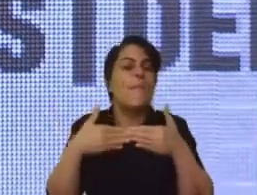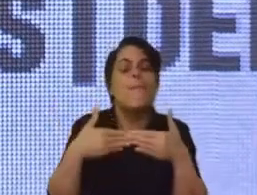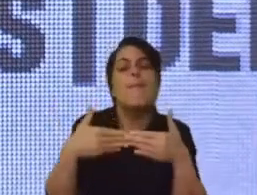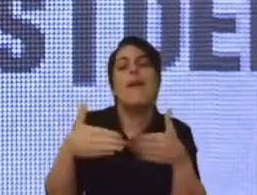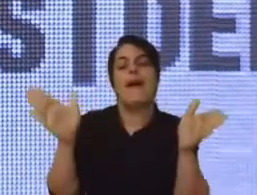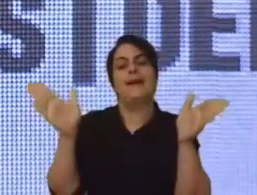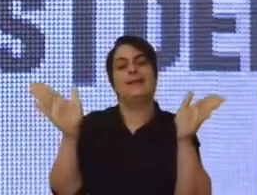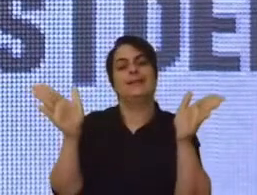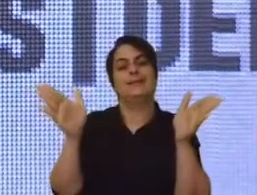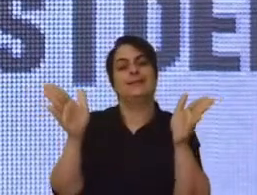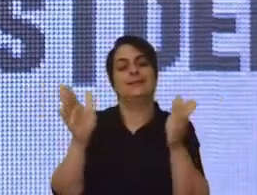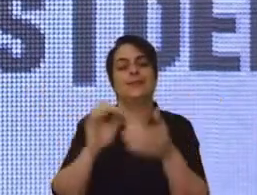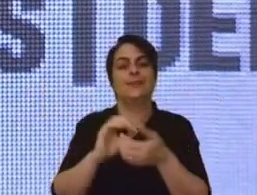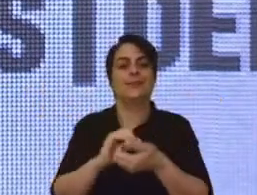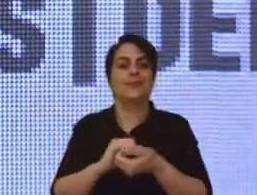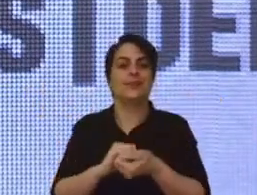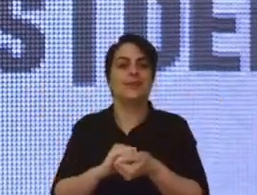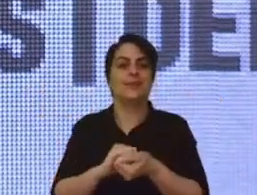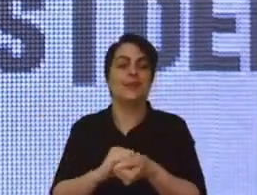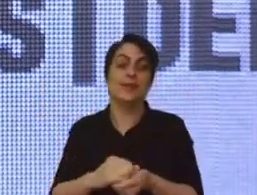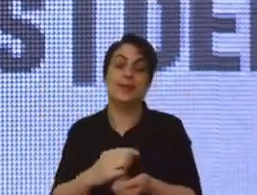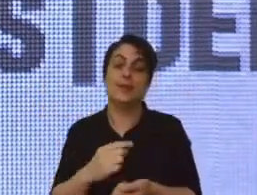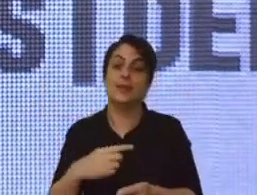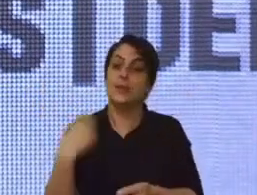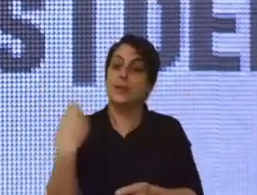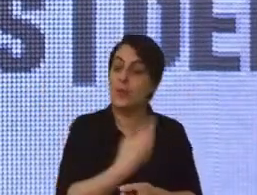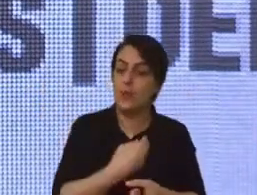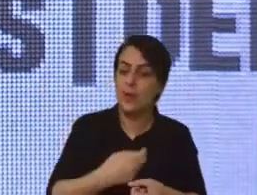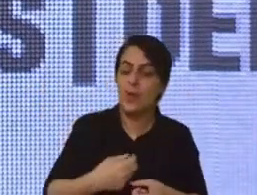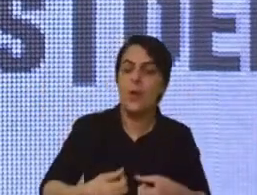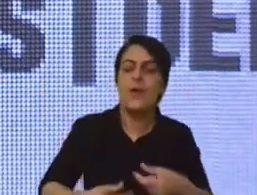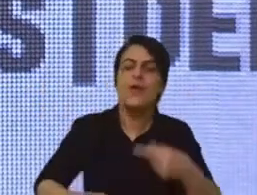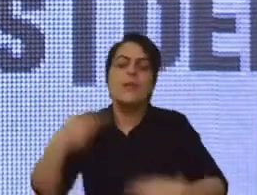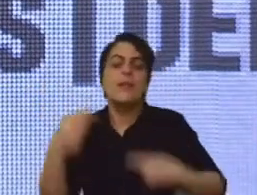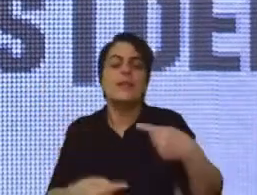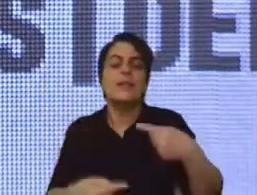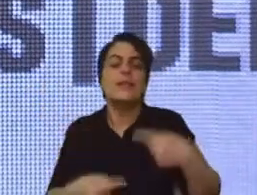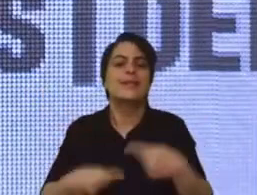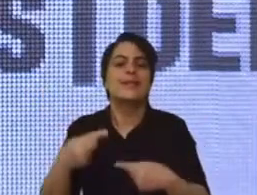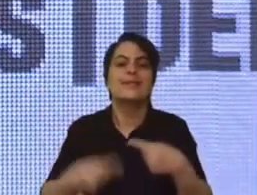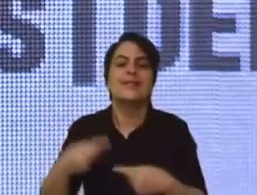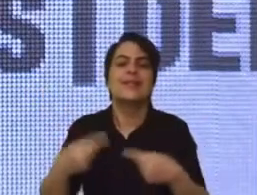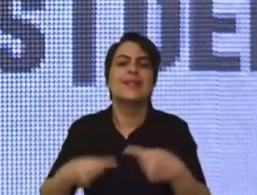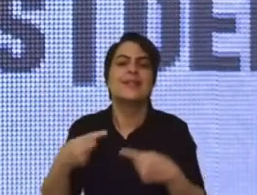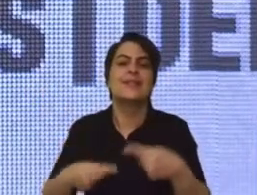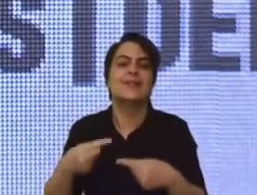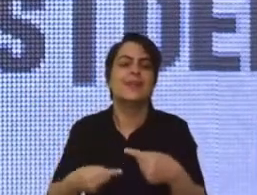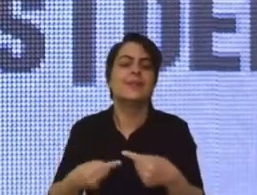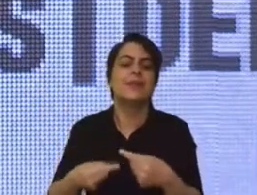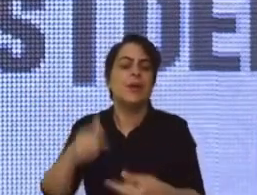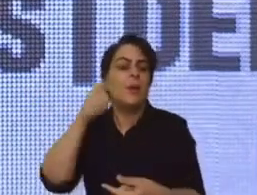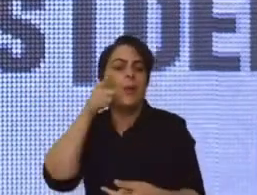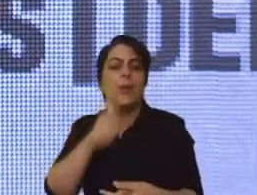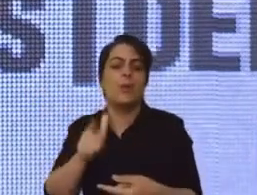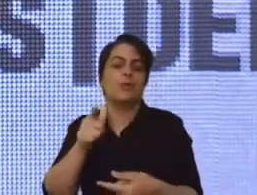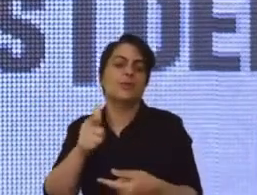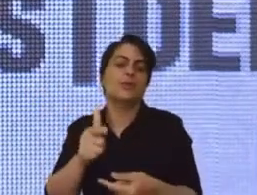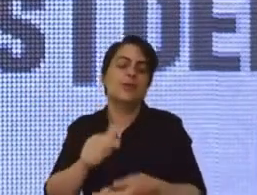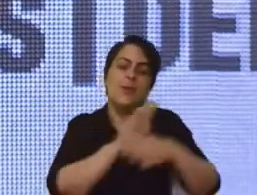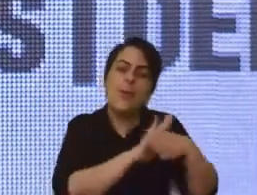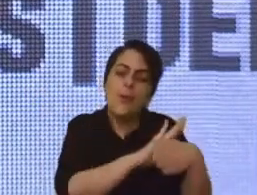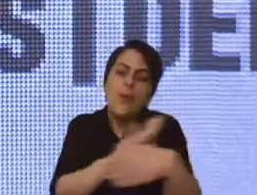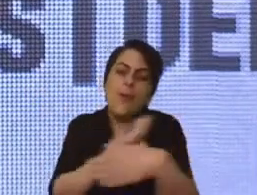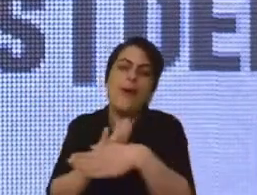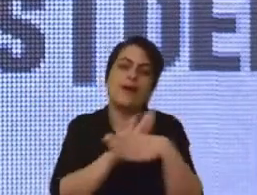Jacobs. Que nossos debates sejam frutíferos e garantam as orientações necessárias para a